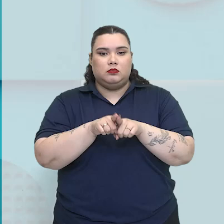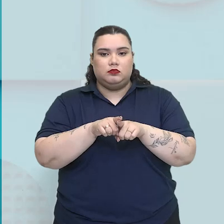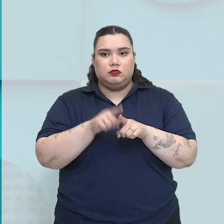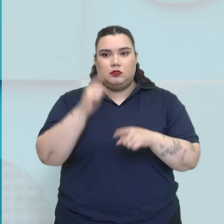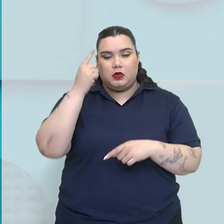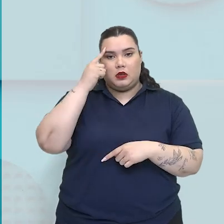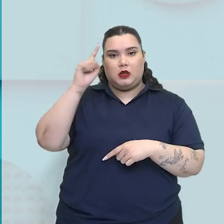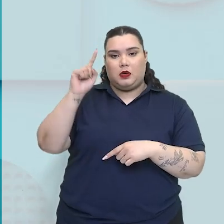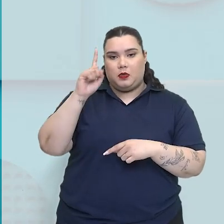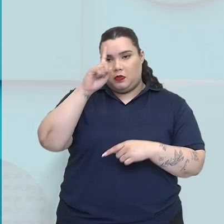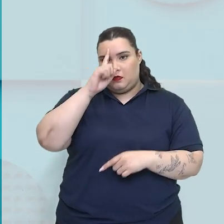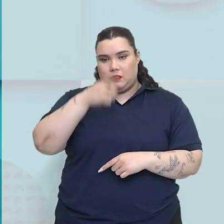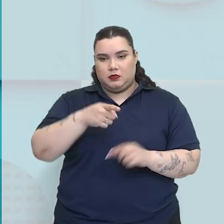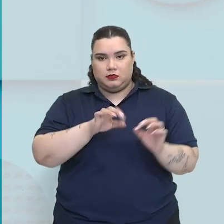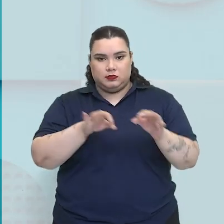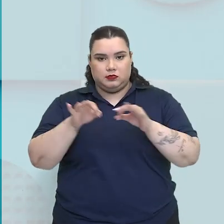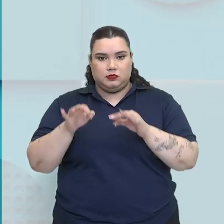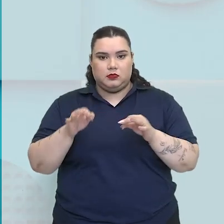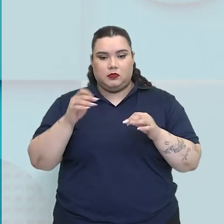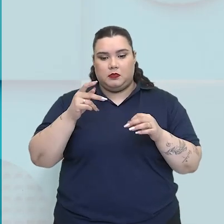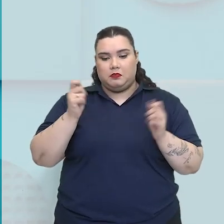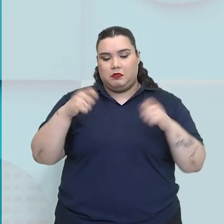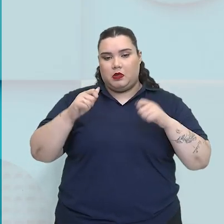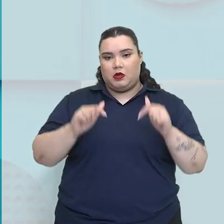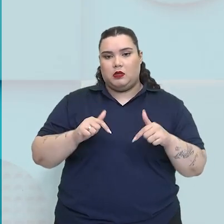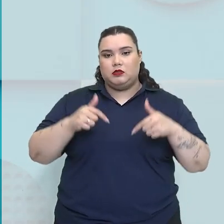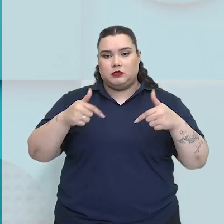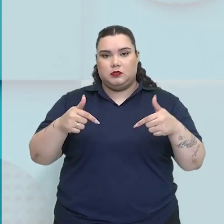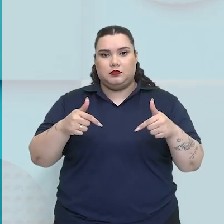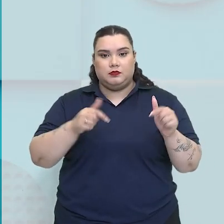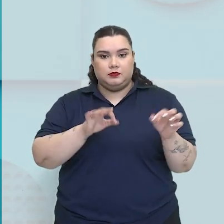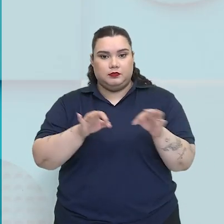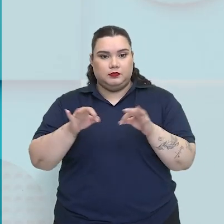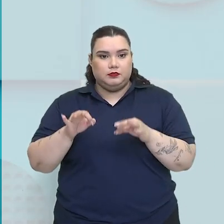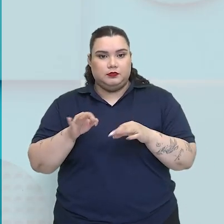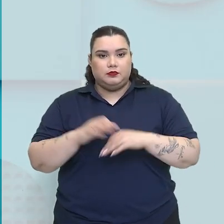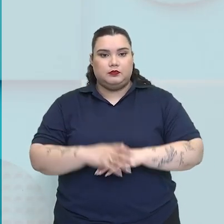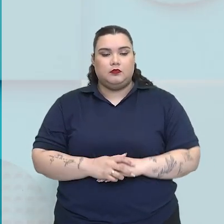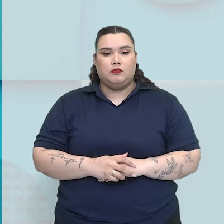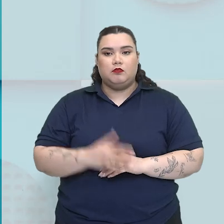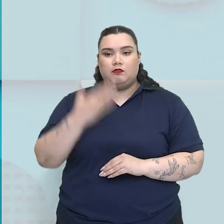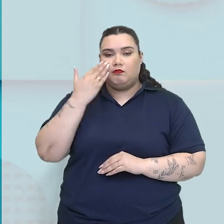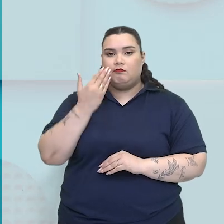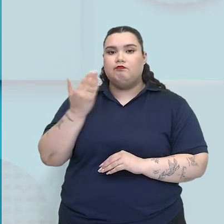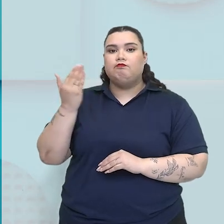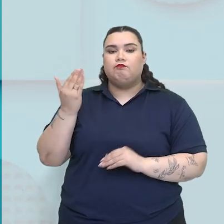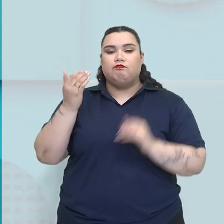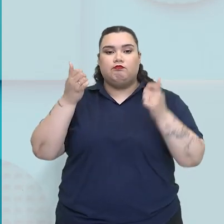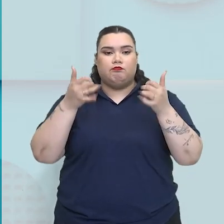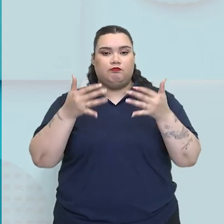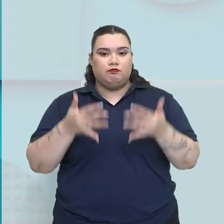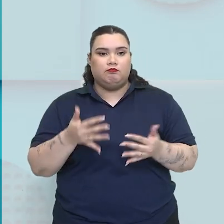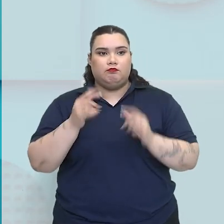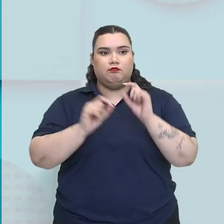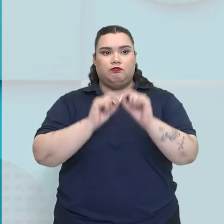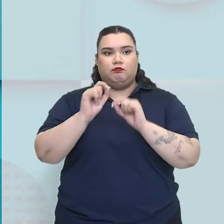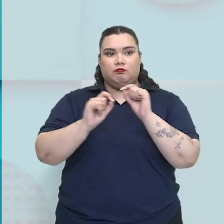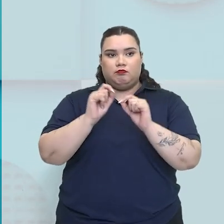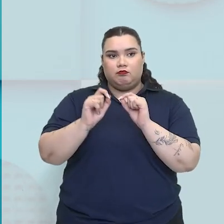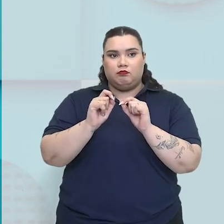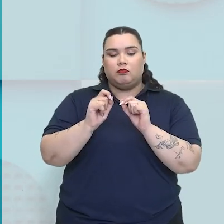essa ideia de comando, a pessoa executar uma determinada ação, certo? Então, gente, essa foi a nossa